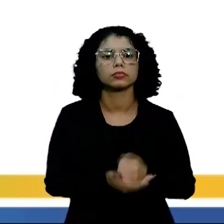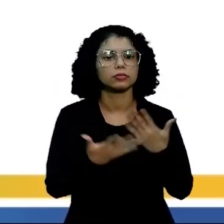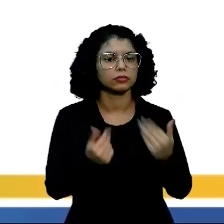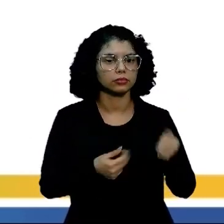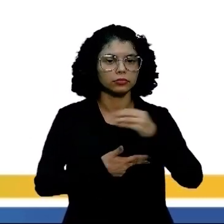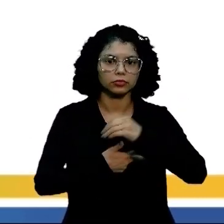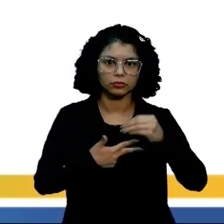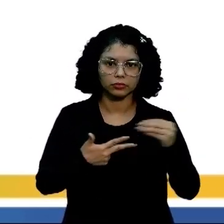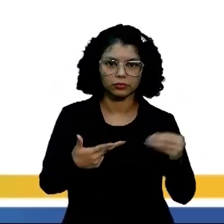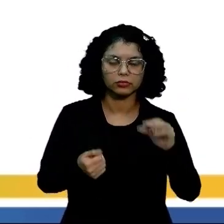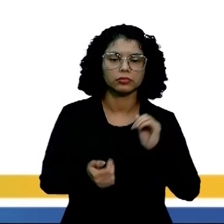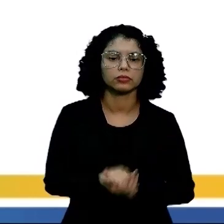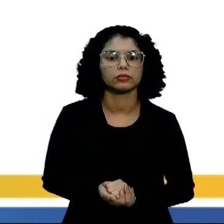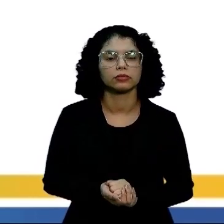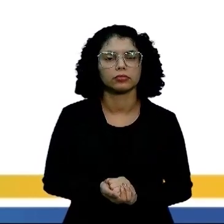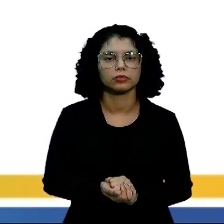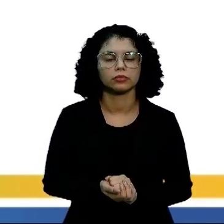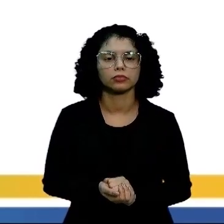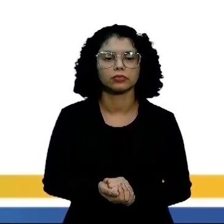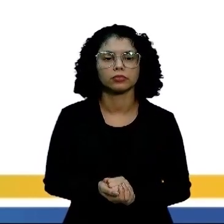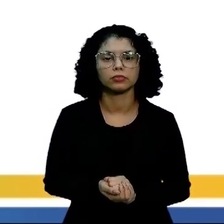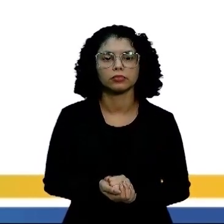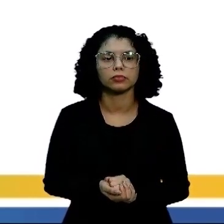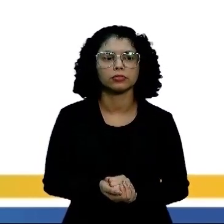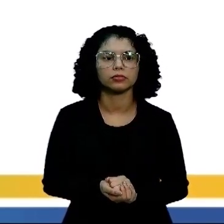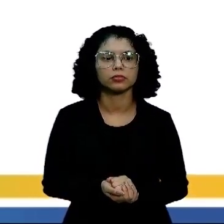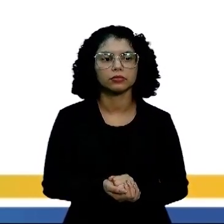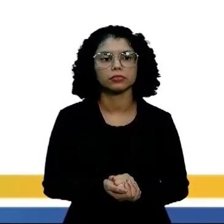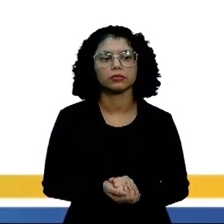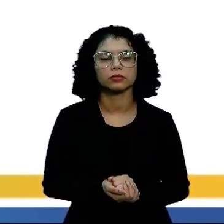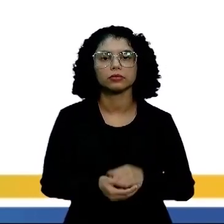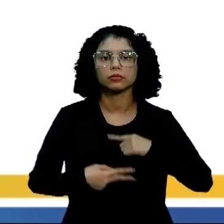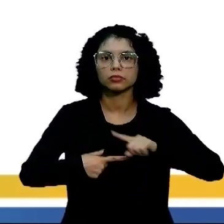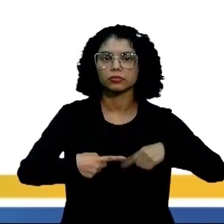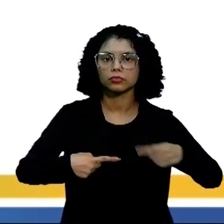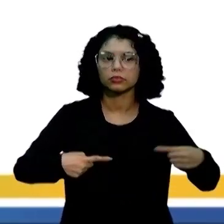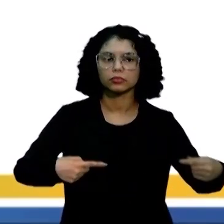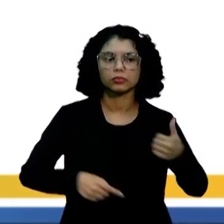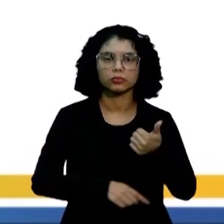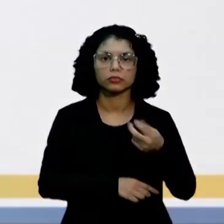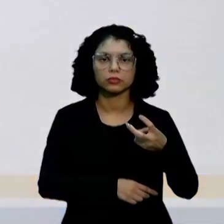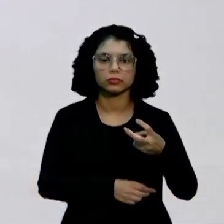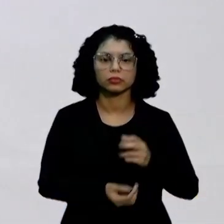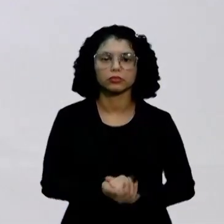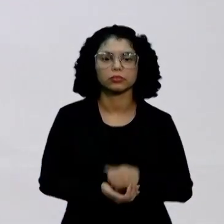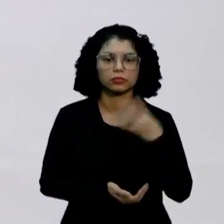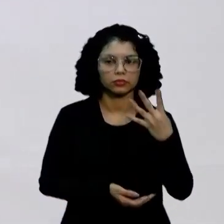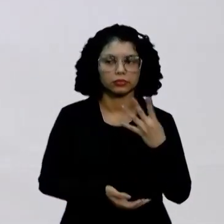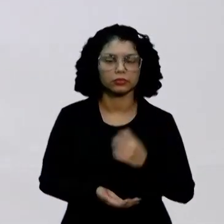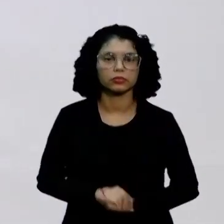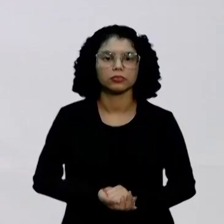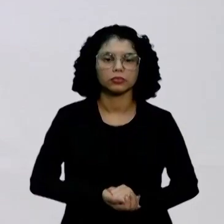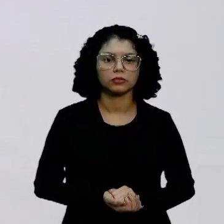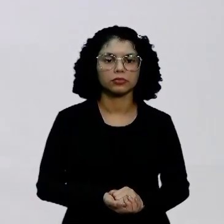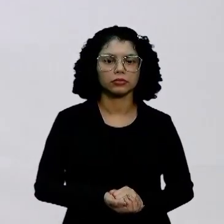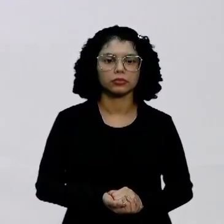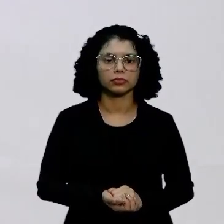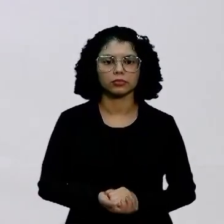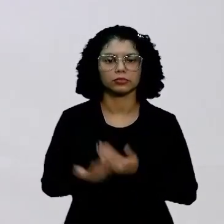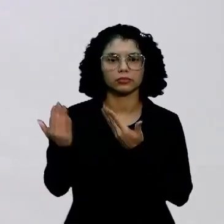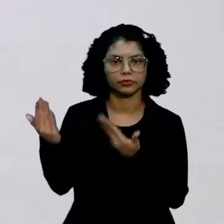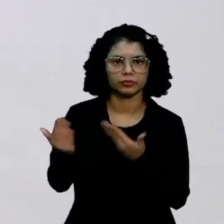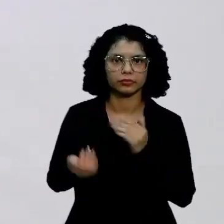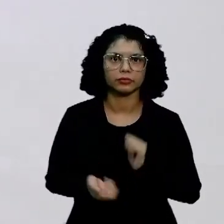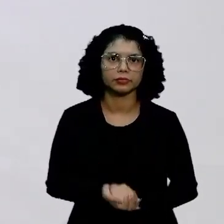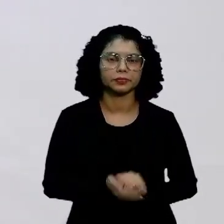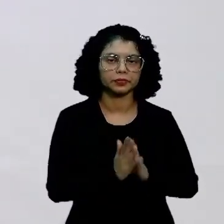deve ter em mãos, e encontra-se lá na página 15, tá? É a questão 4. Para você que tem o livro